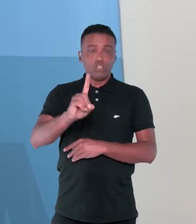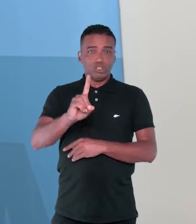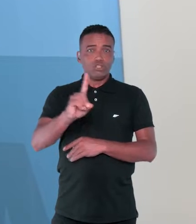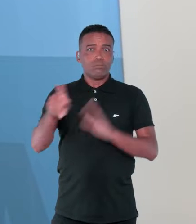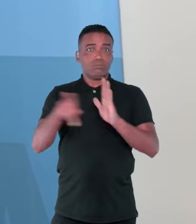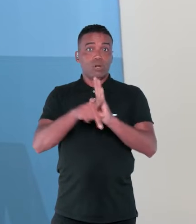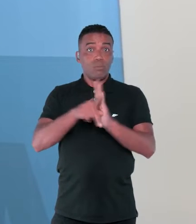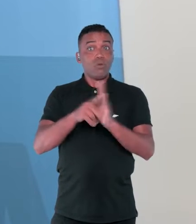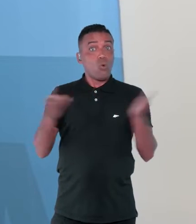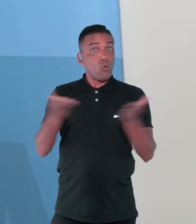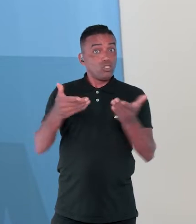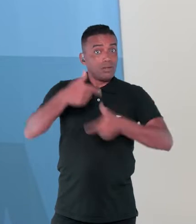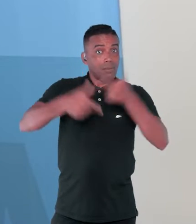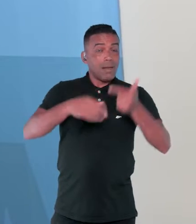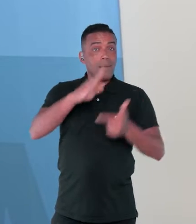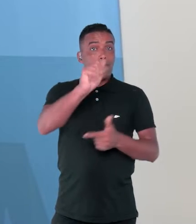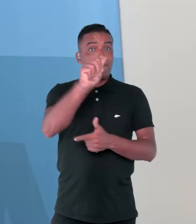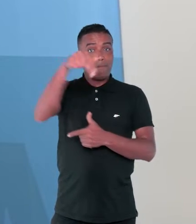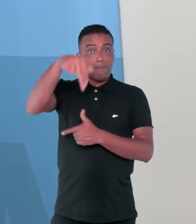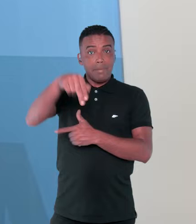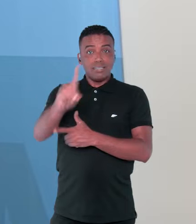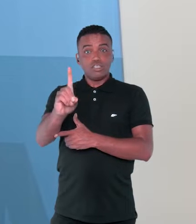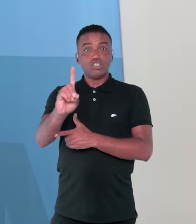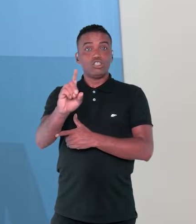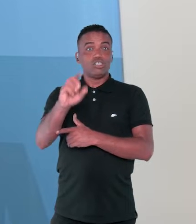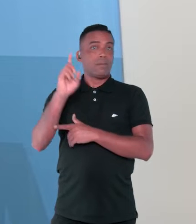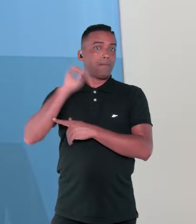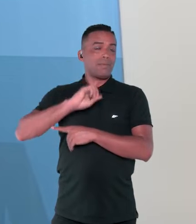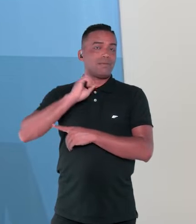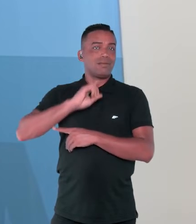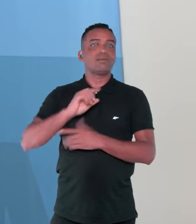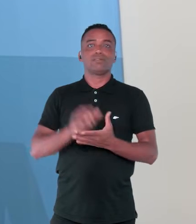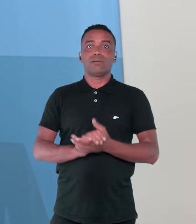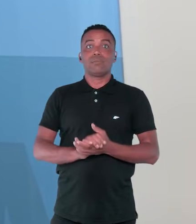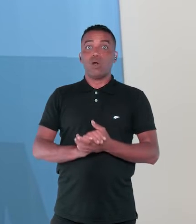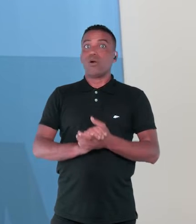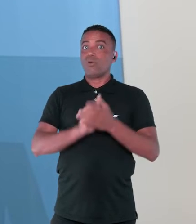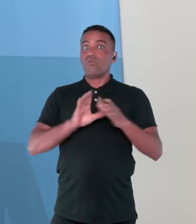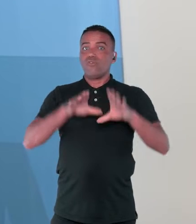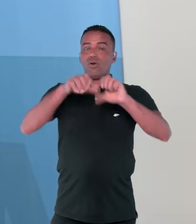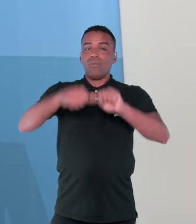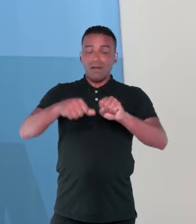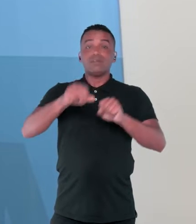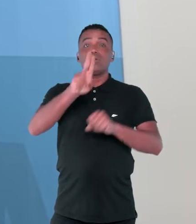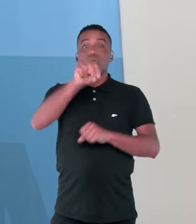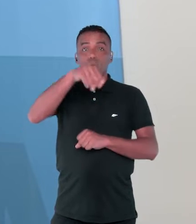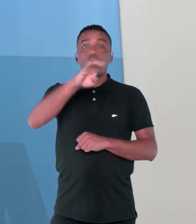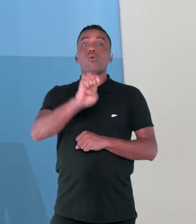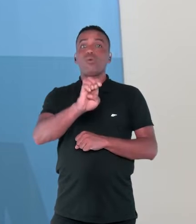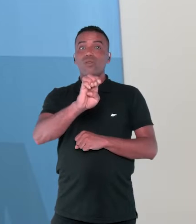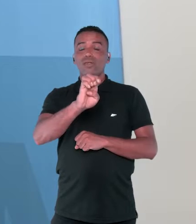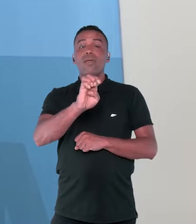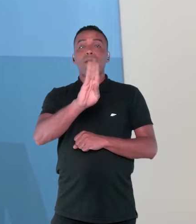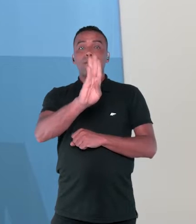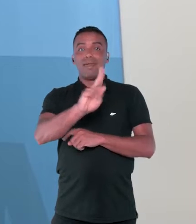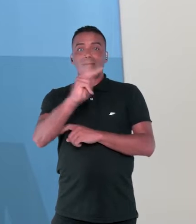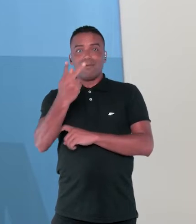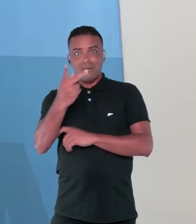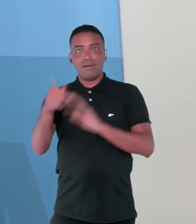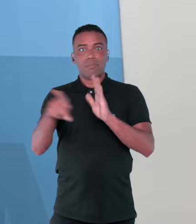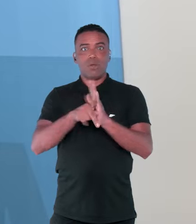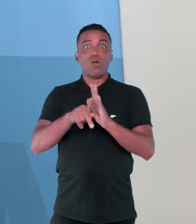Band Minas. É graduado em Comunicação Social pelo UniBH, pós-graduado em